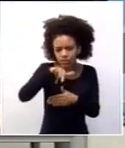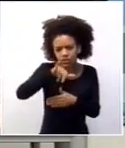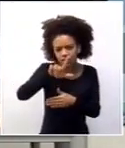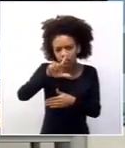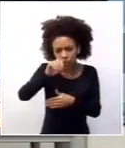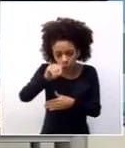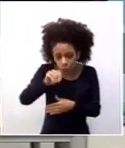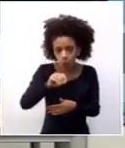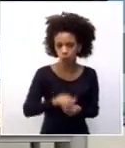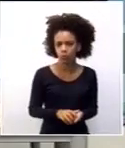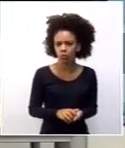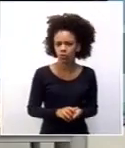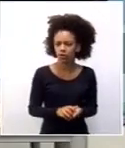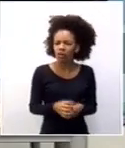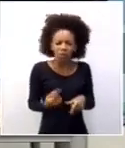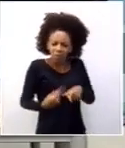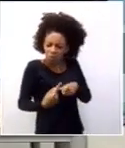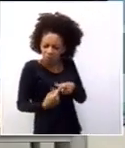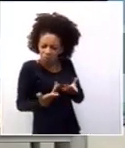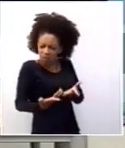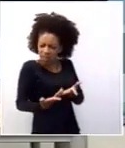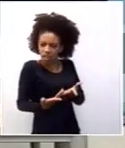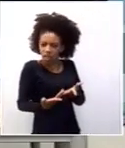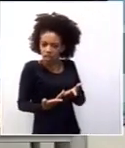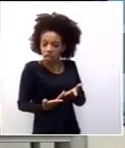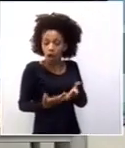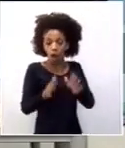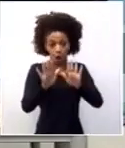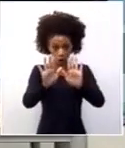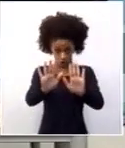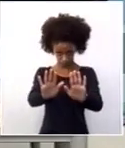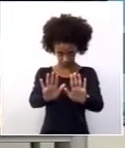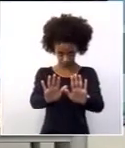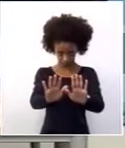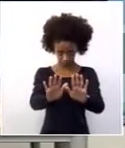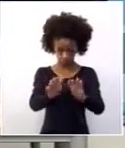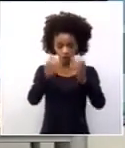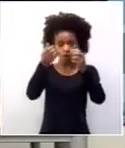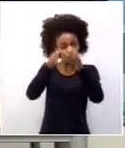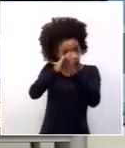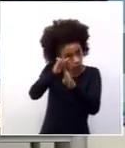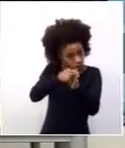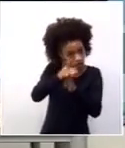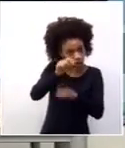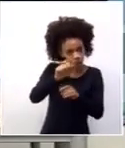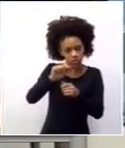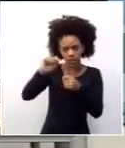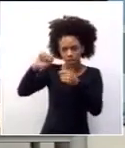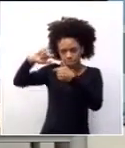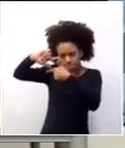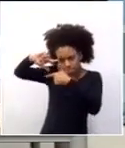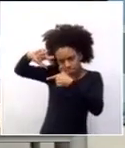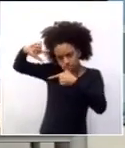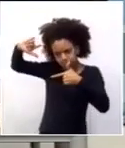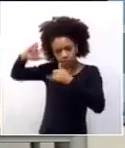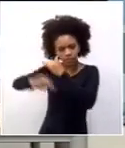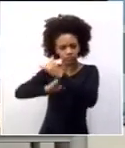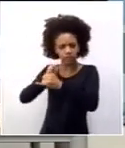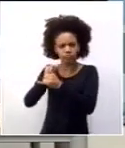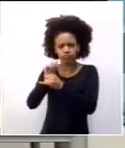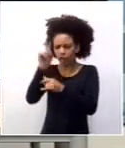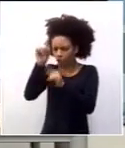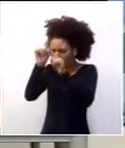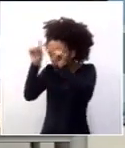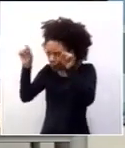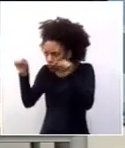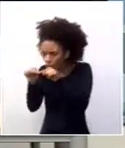pensar o Egito sem o rio Nilo? Vocês que estão aí em casa, eu recomendo vocês abrirem aquele mapa na internet e olharem a visão de satélite do